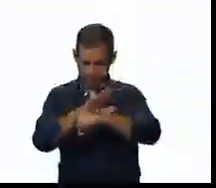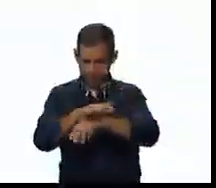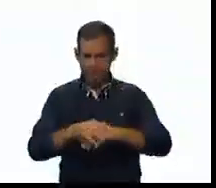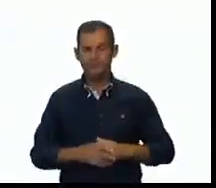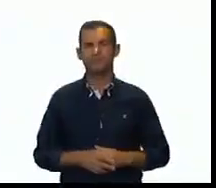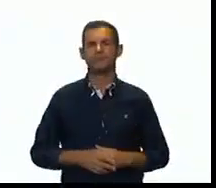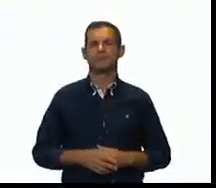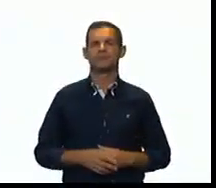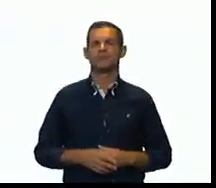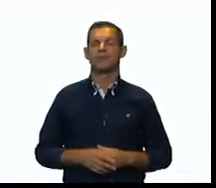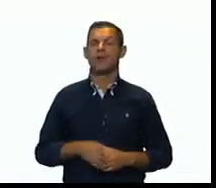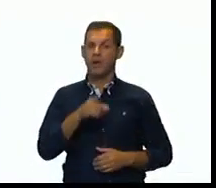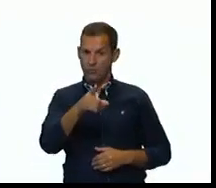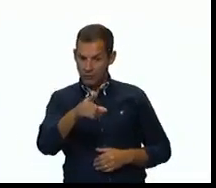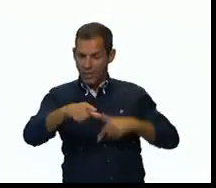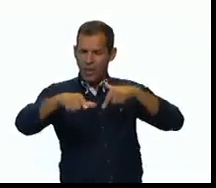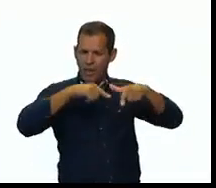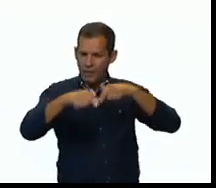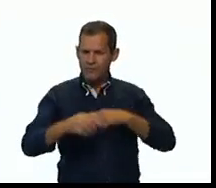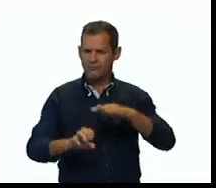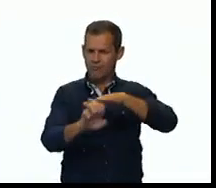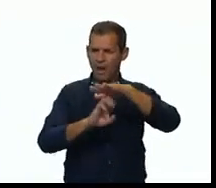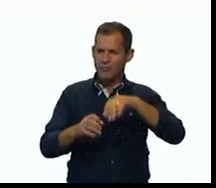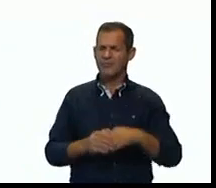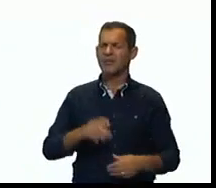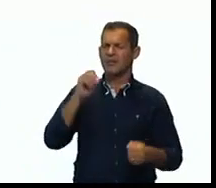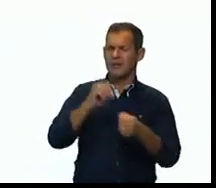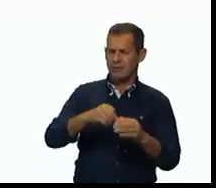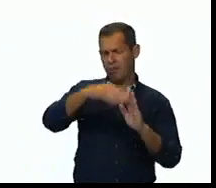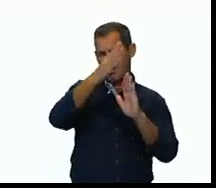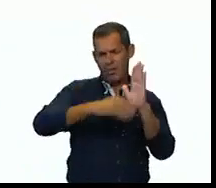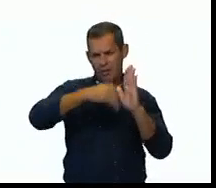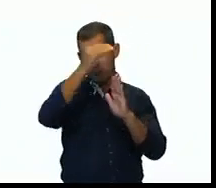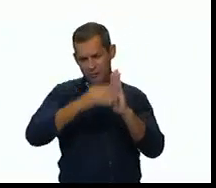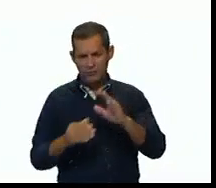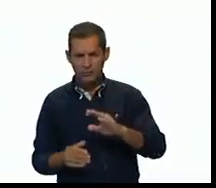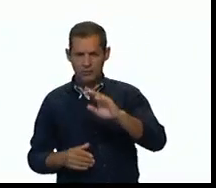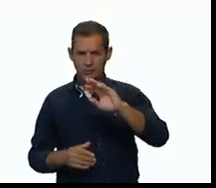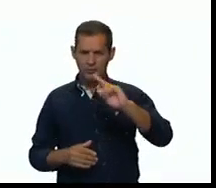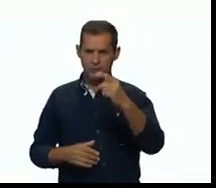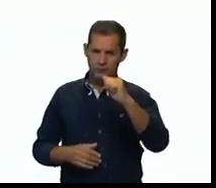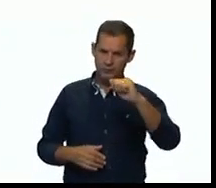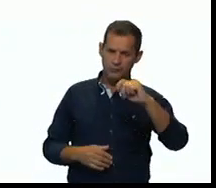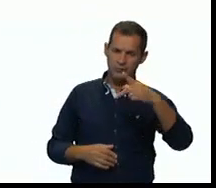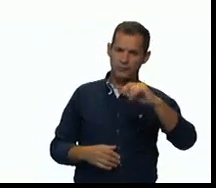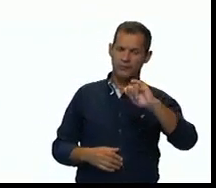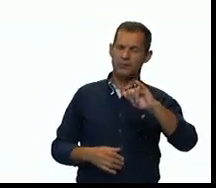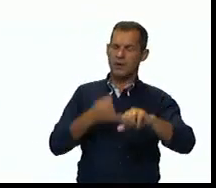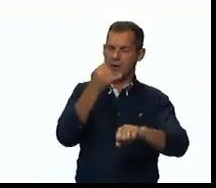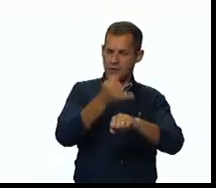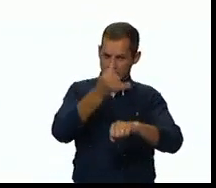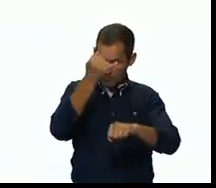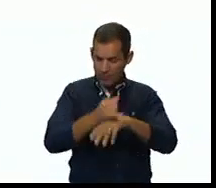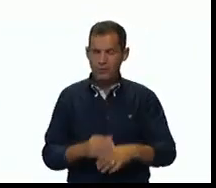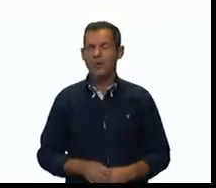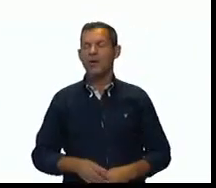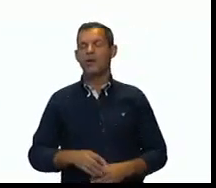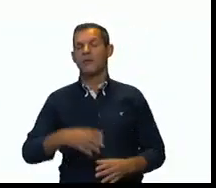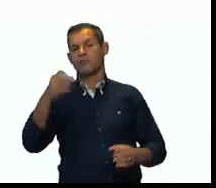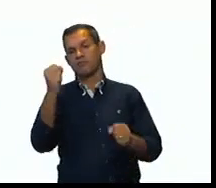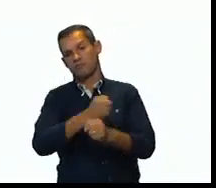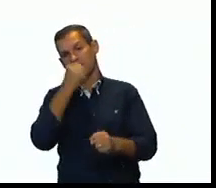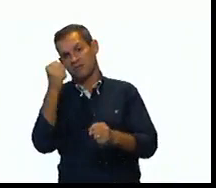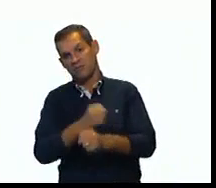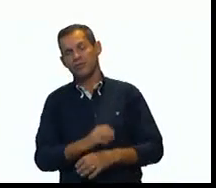quadro. Você trabalha em uma empresa que realiza a pintura de chapas de metal galvanizadas, utilizadas na construção